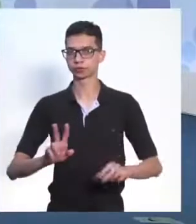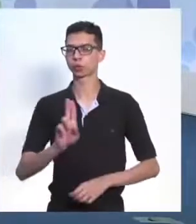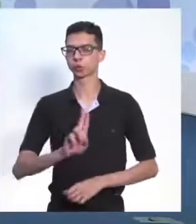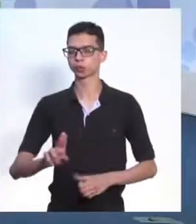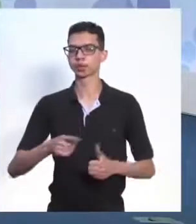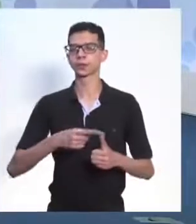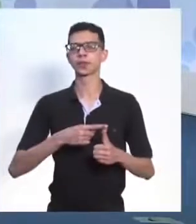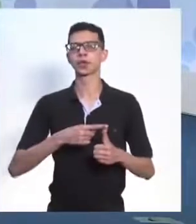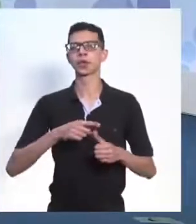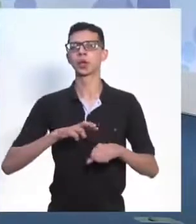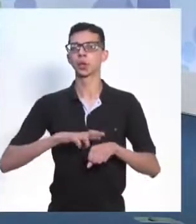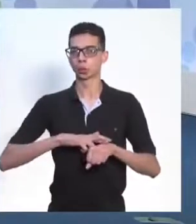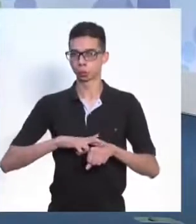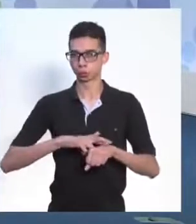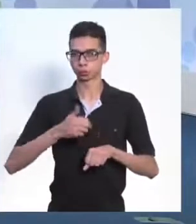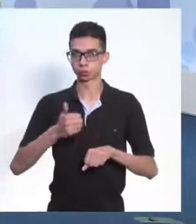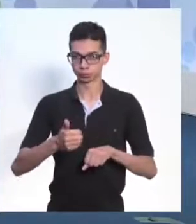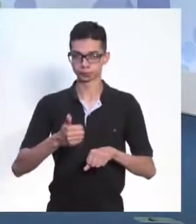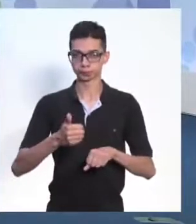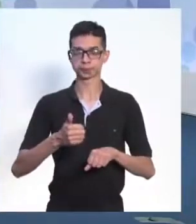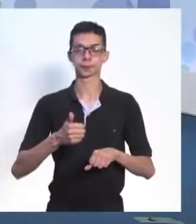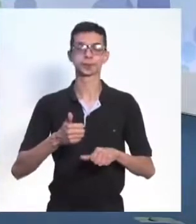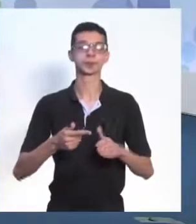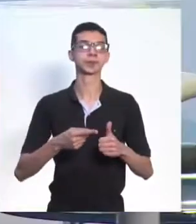roxo... Certo?